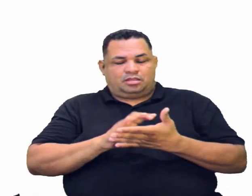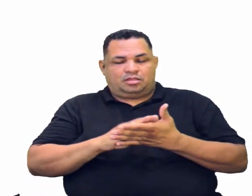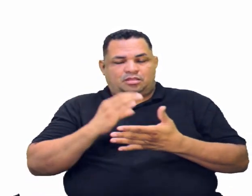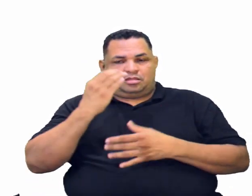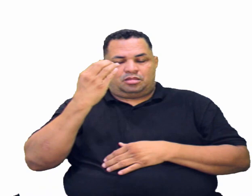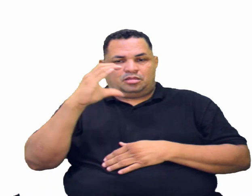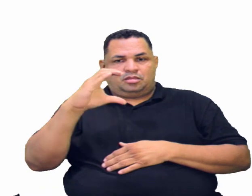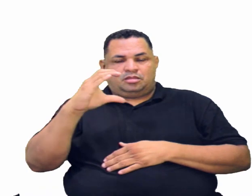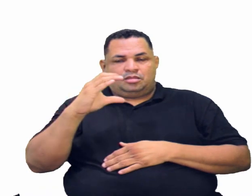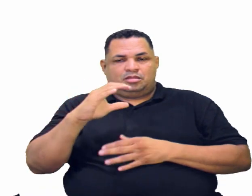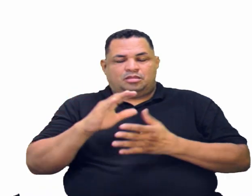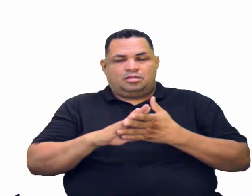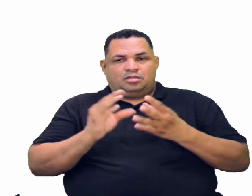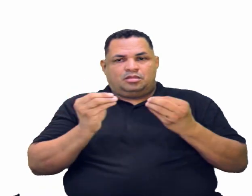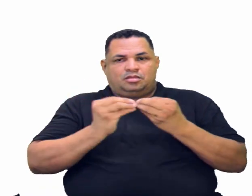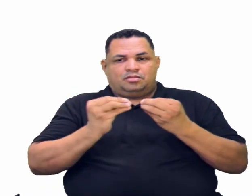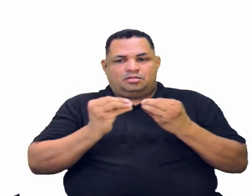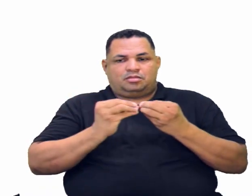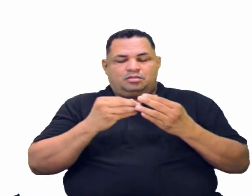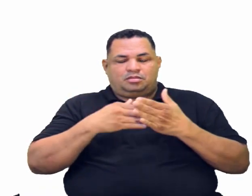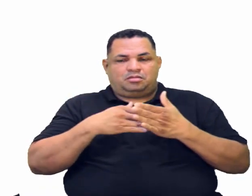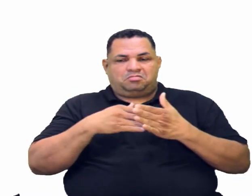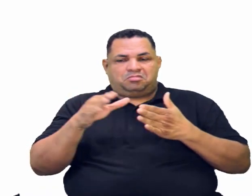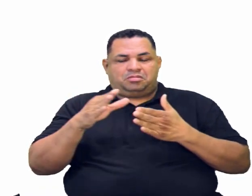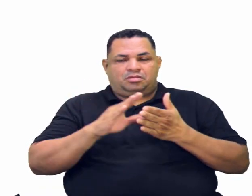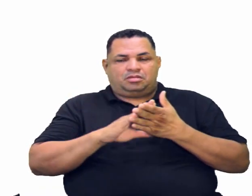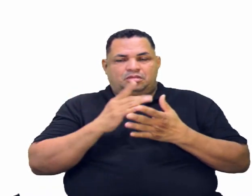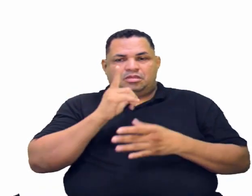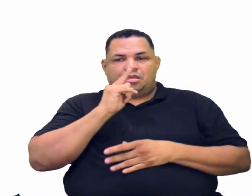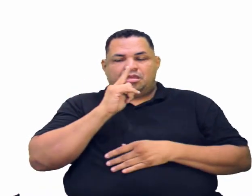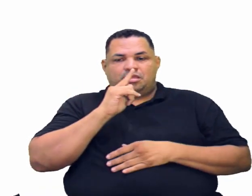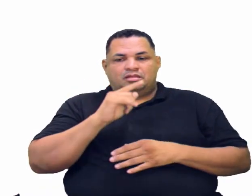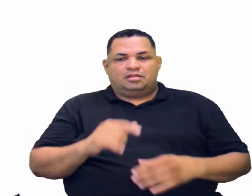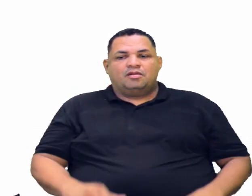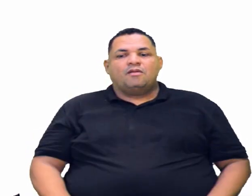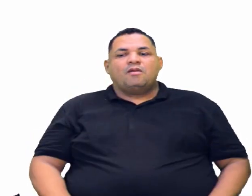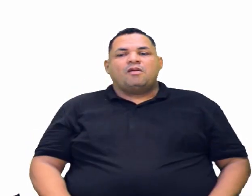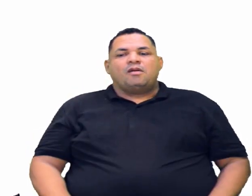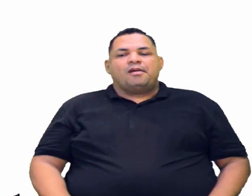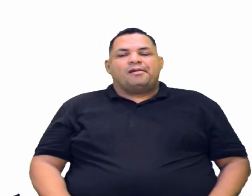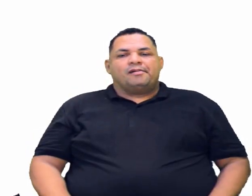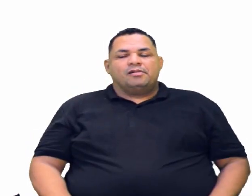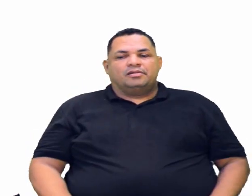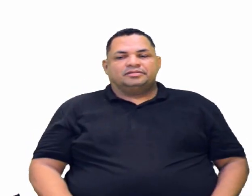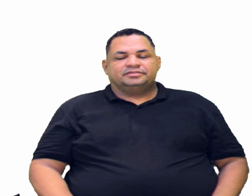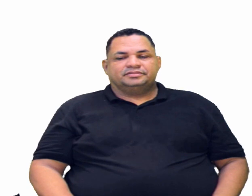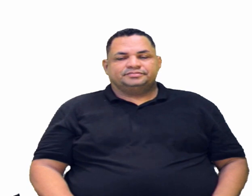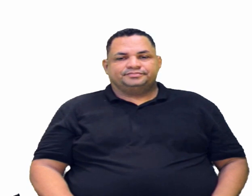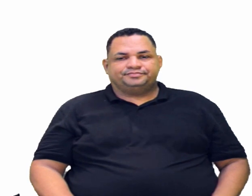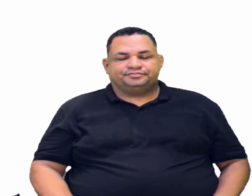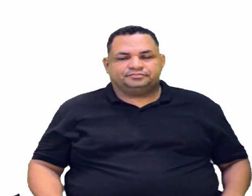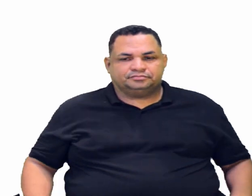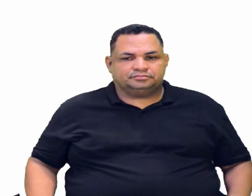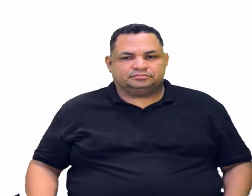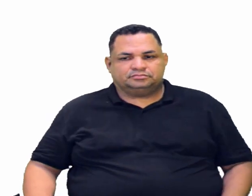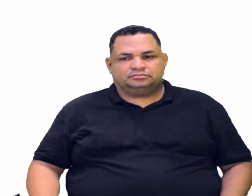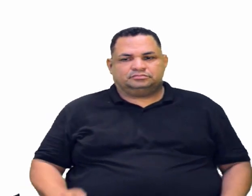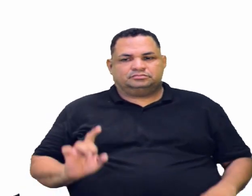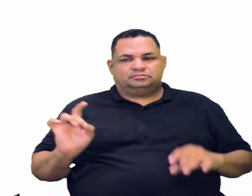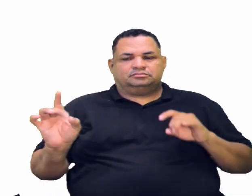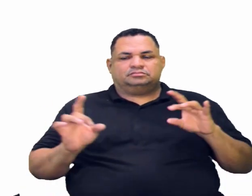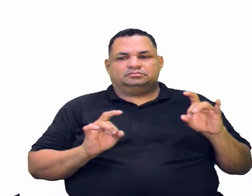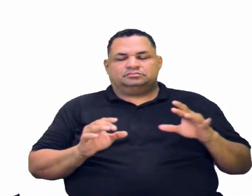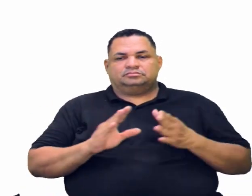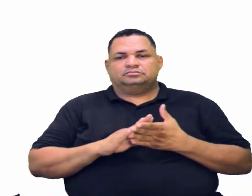ter a eliminação de uma molécula de água. O que que aconteceu? Carbono e oxigênio ficam carentes de ligações,